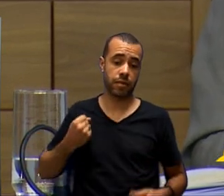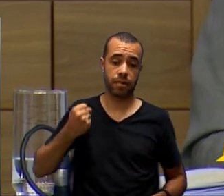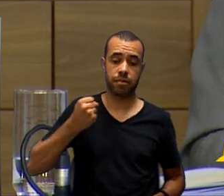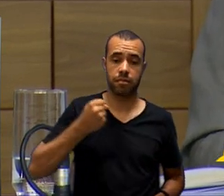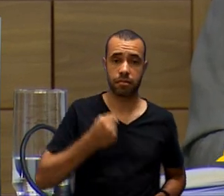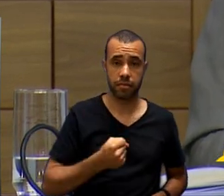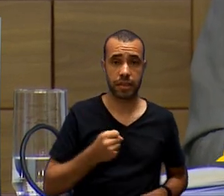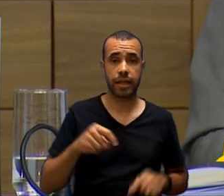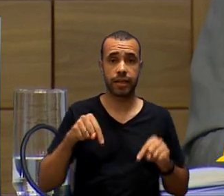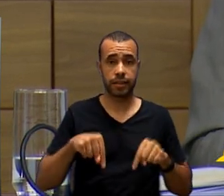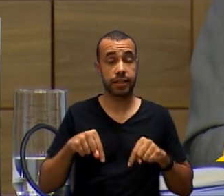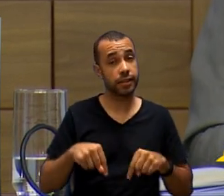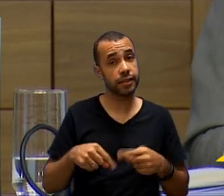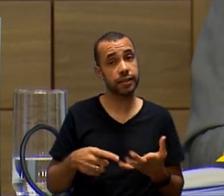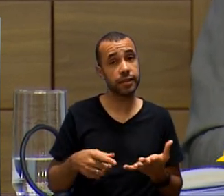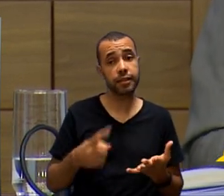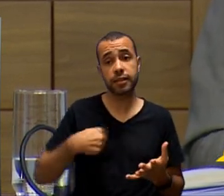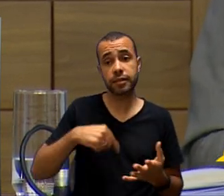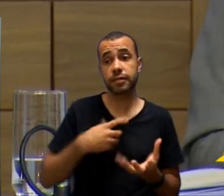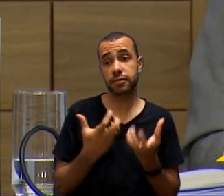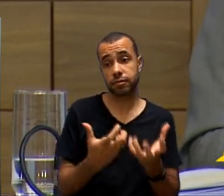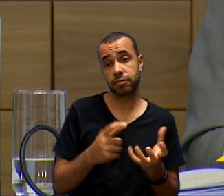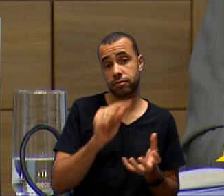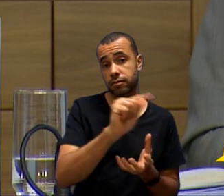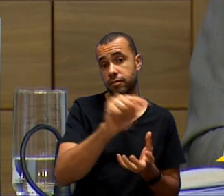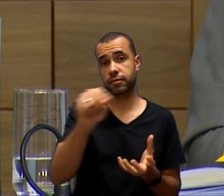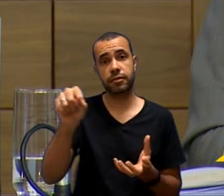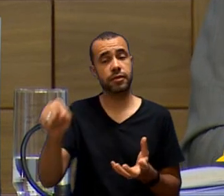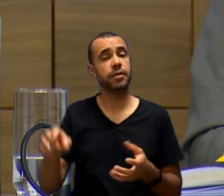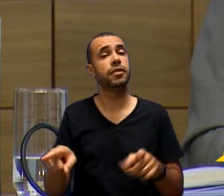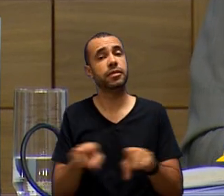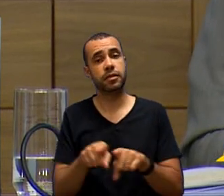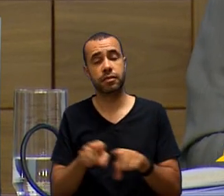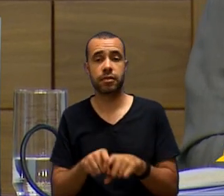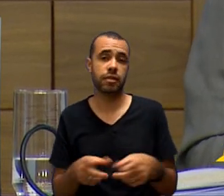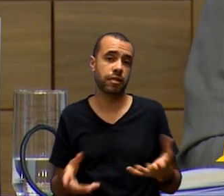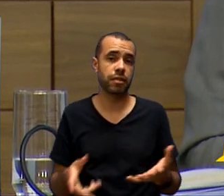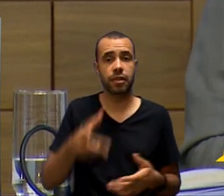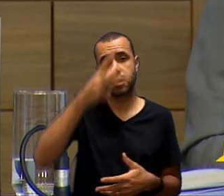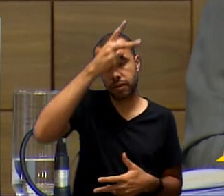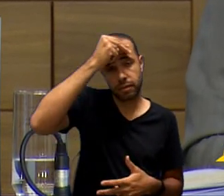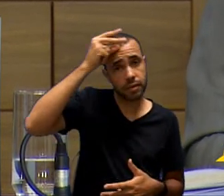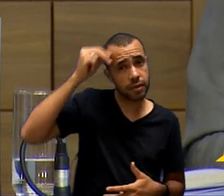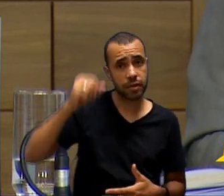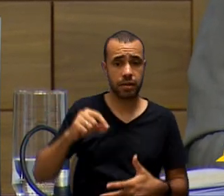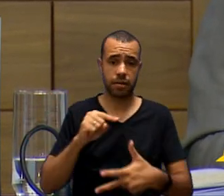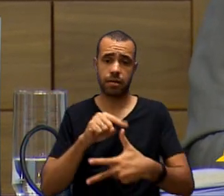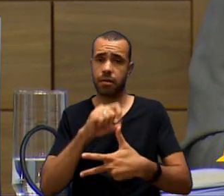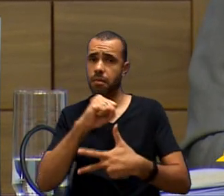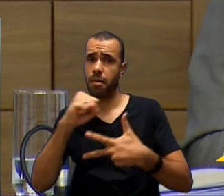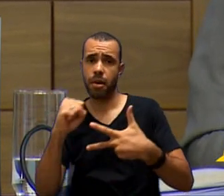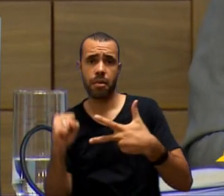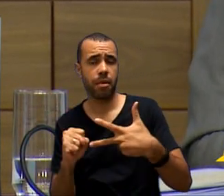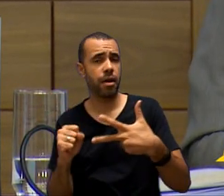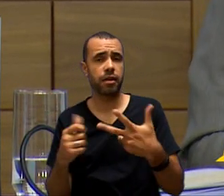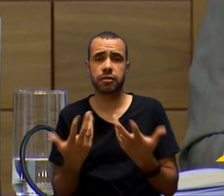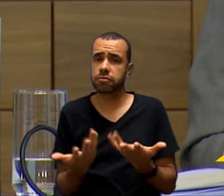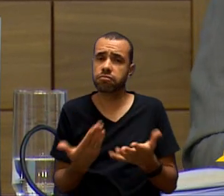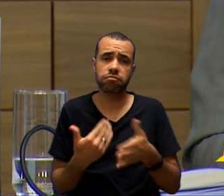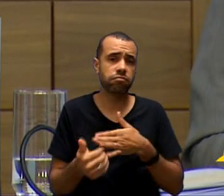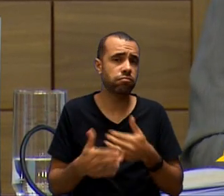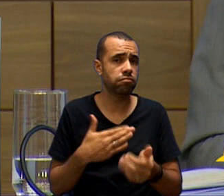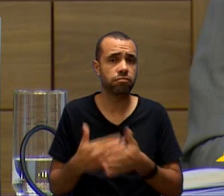vocês, sejam no parlamento, sejam no executivo, sejam no judiciário, ou sejam, acima de tudo,